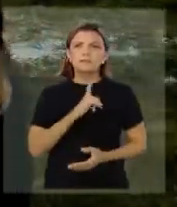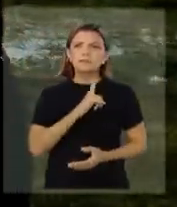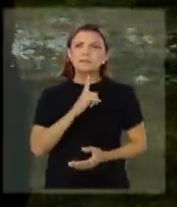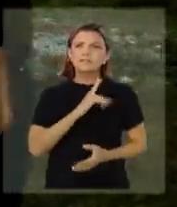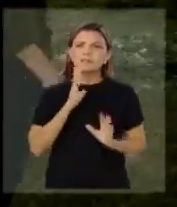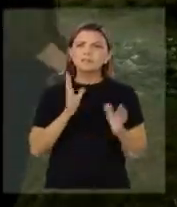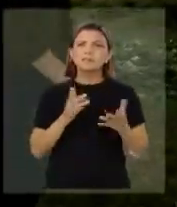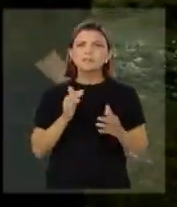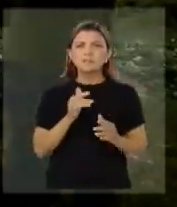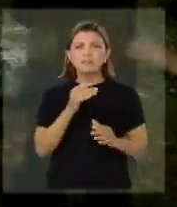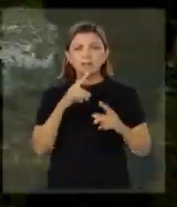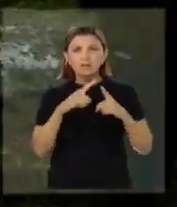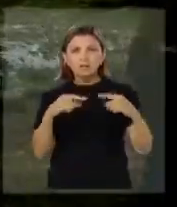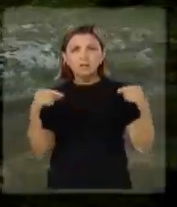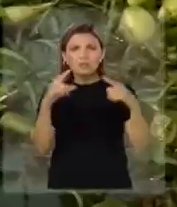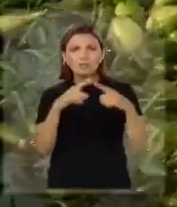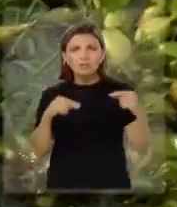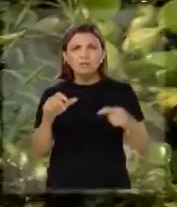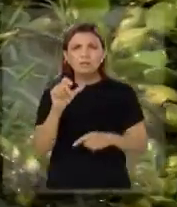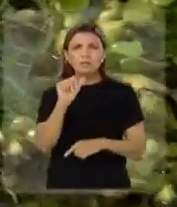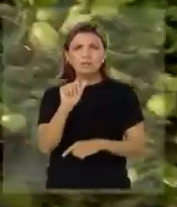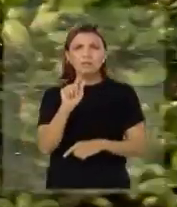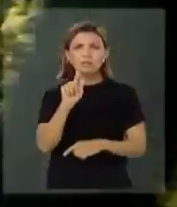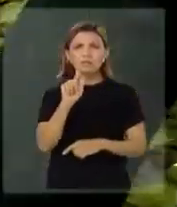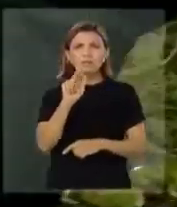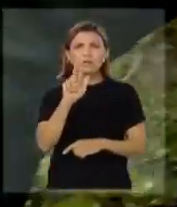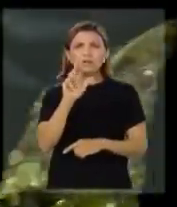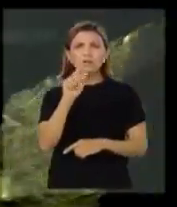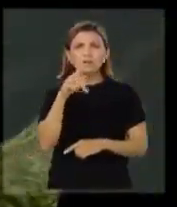também. Nossa, tem um monte de flor de água-pé.